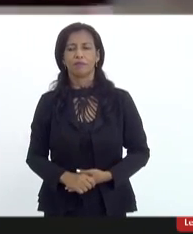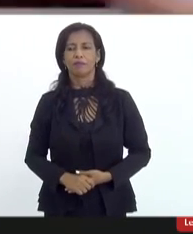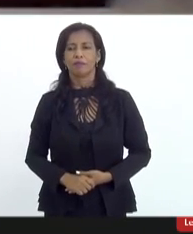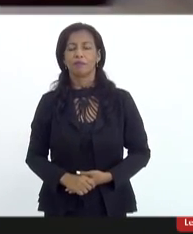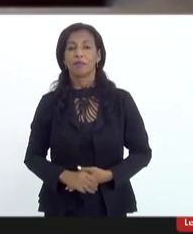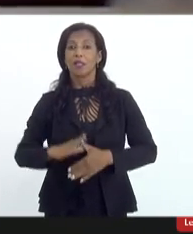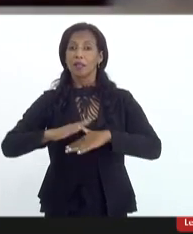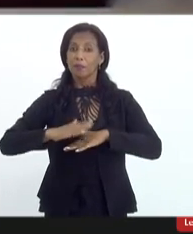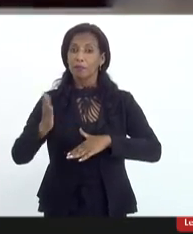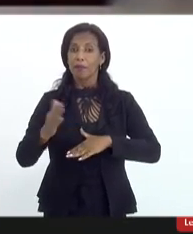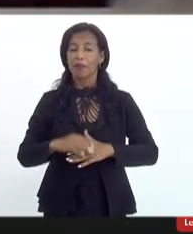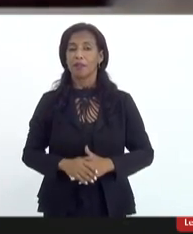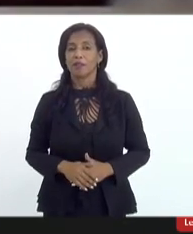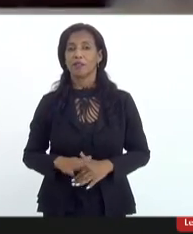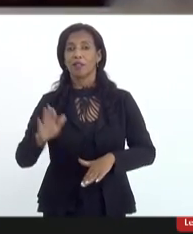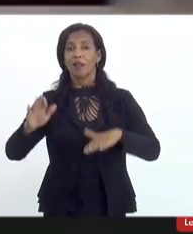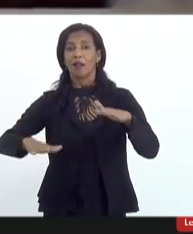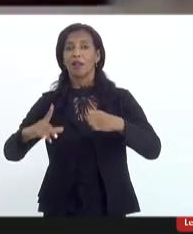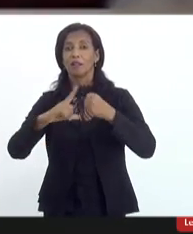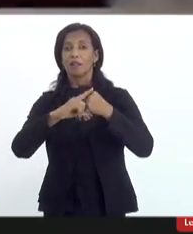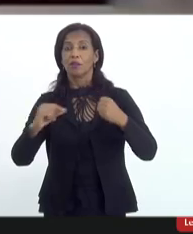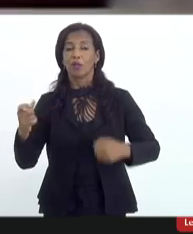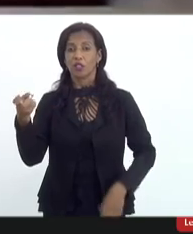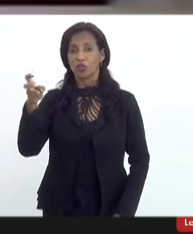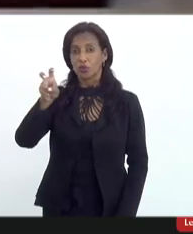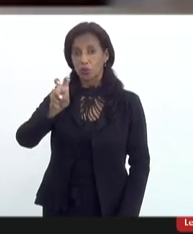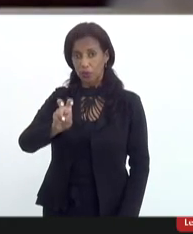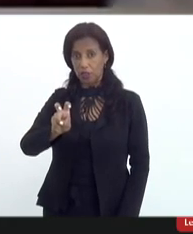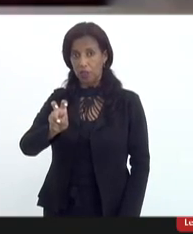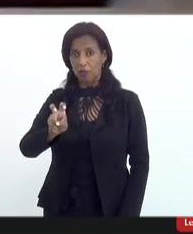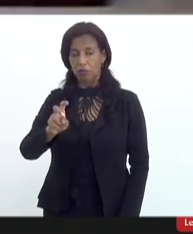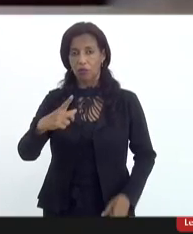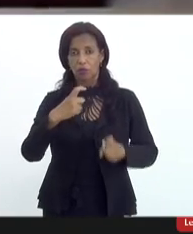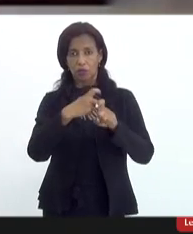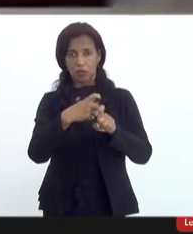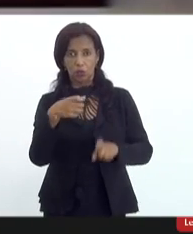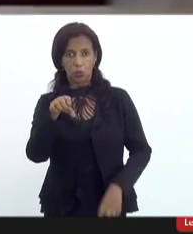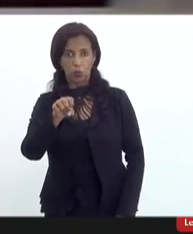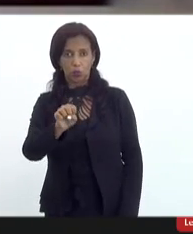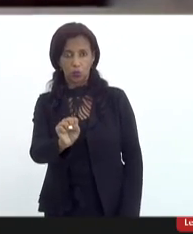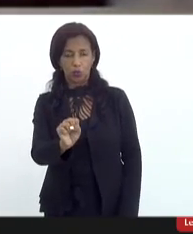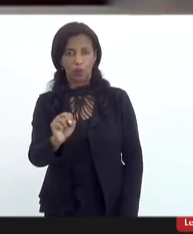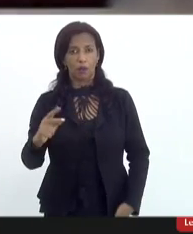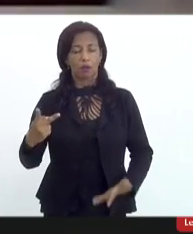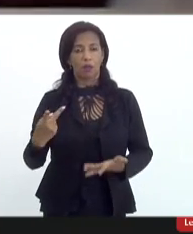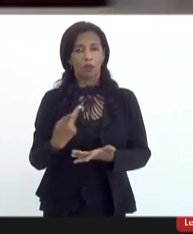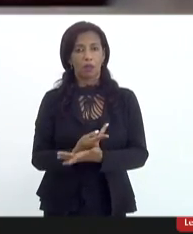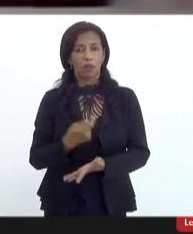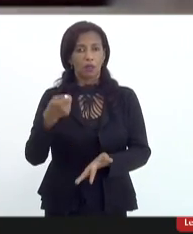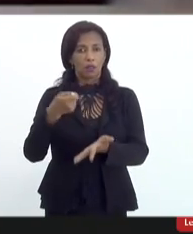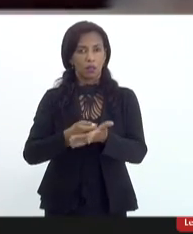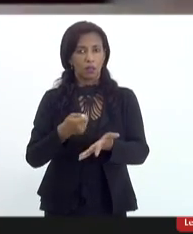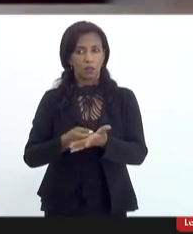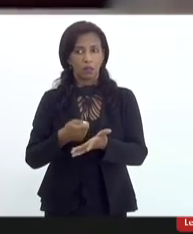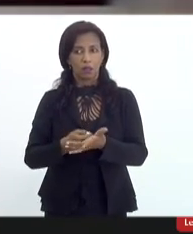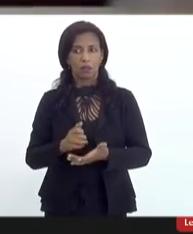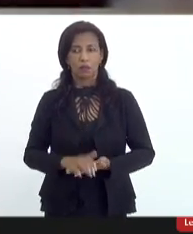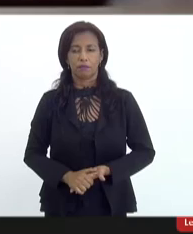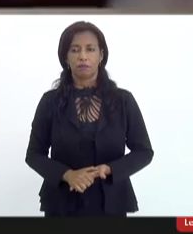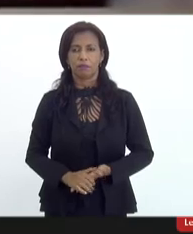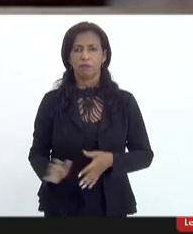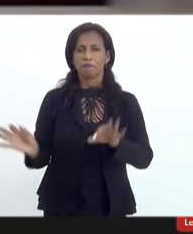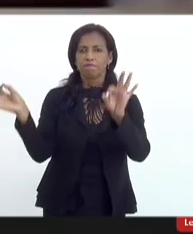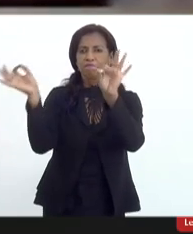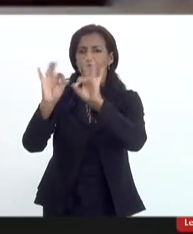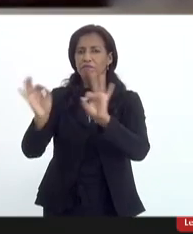E mais, ainda no artigo 5º, logo adiante, inciso 8º, houve a determinação, no formulário legal, de que ninguém